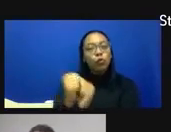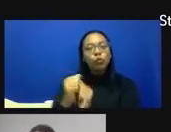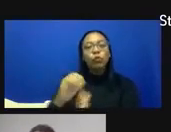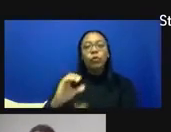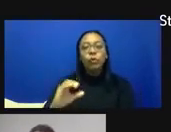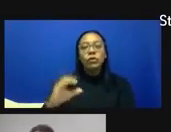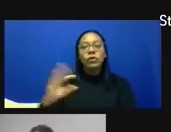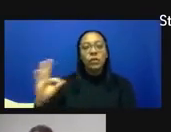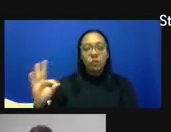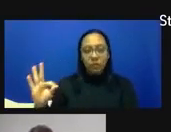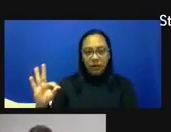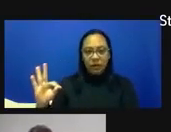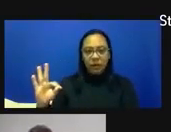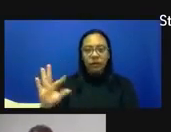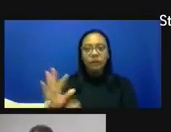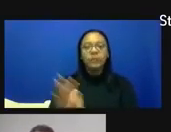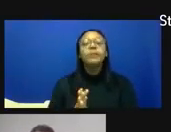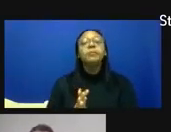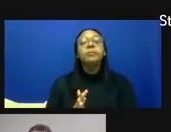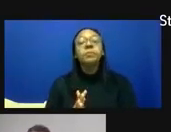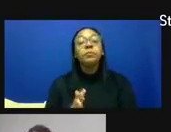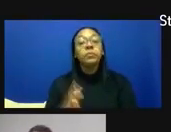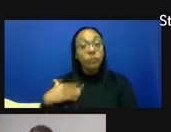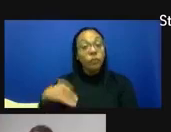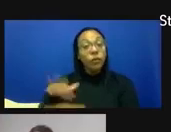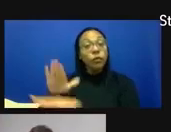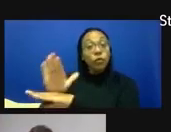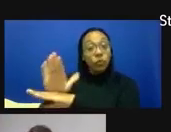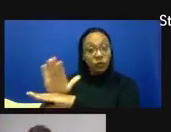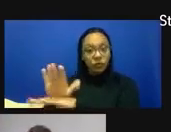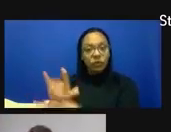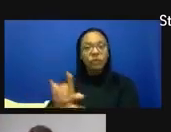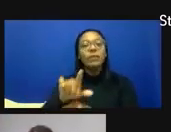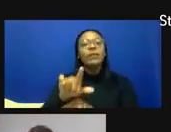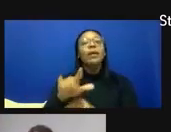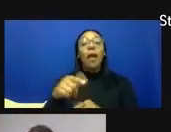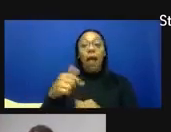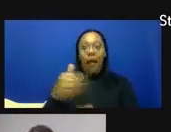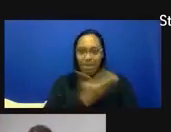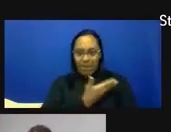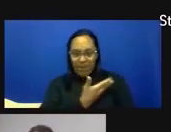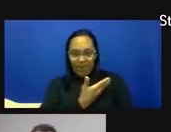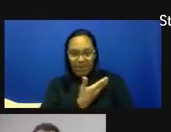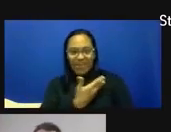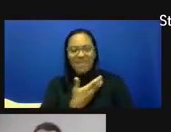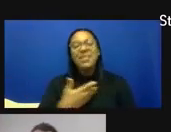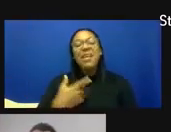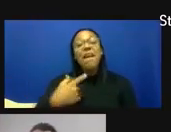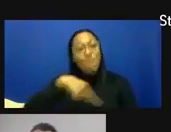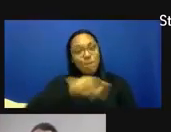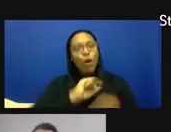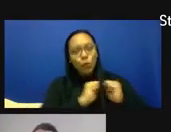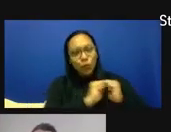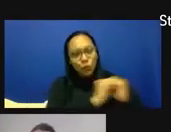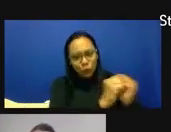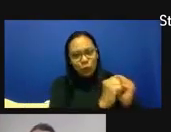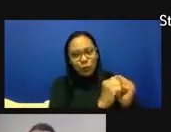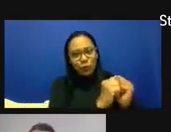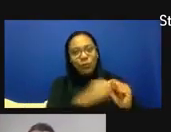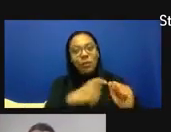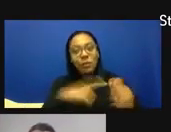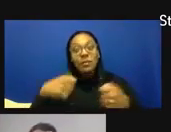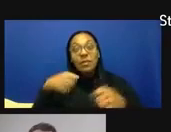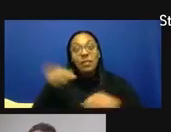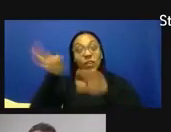que vão, né? Depois a gente tem que correr atrás dos pais da melhor amiga, que às vezes é uma idade pequenininha, mas ela só vai no IML,